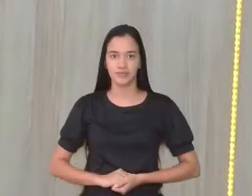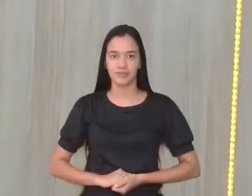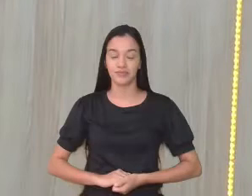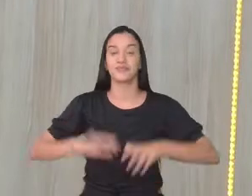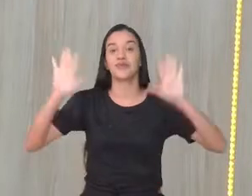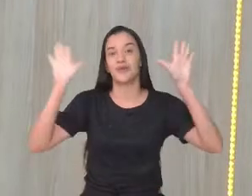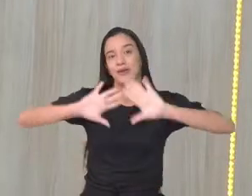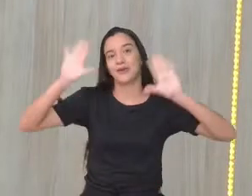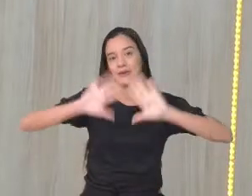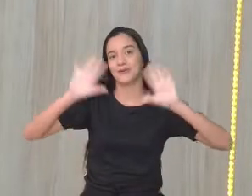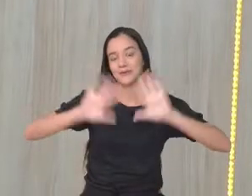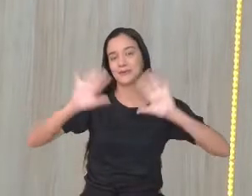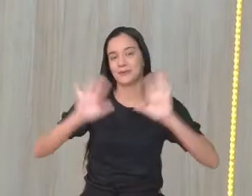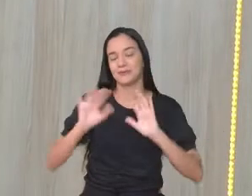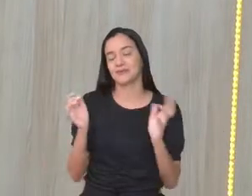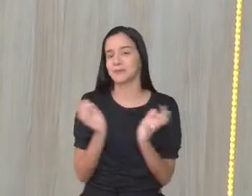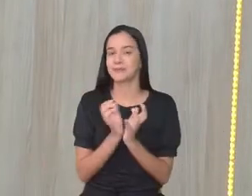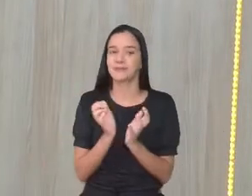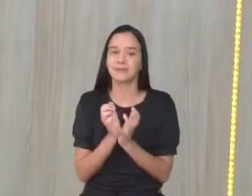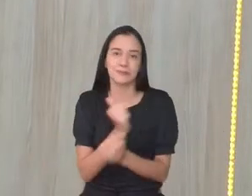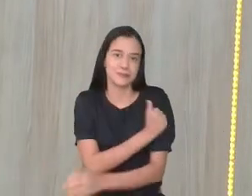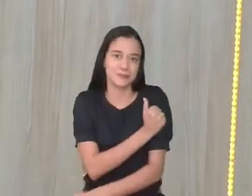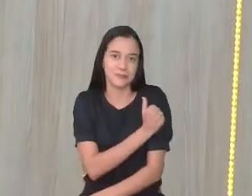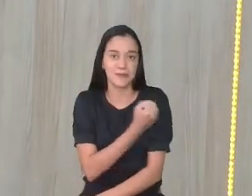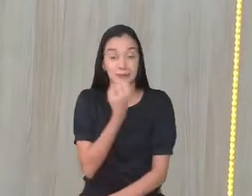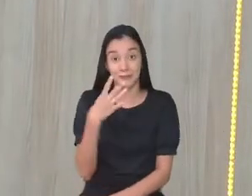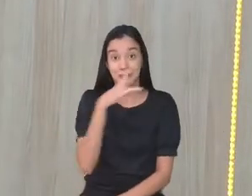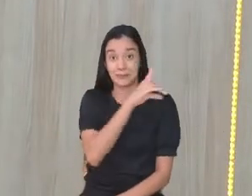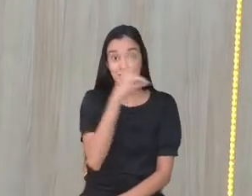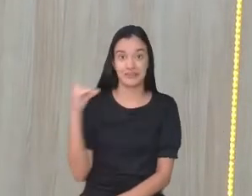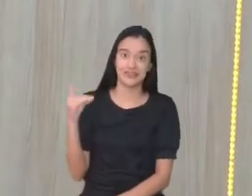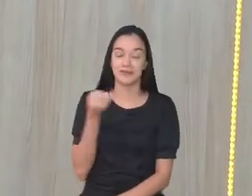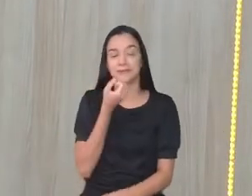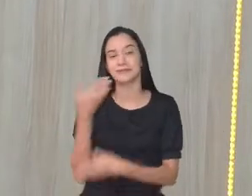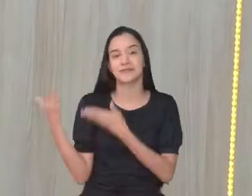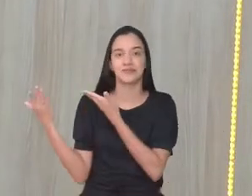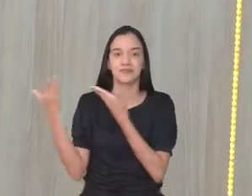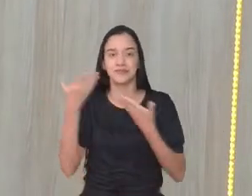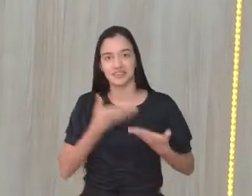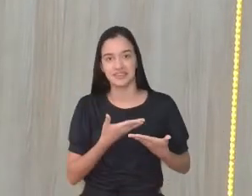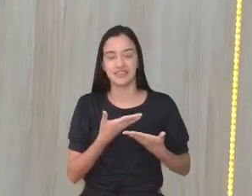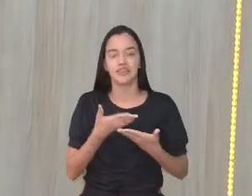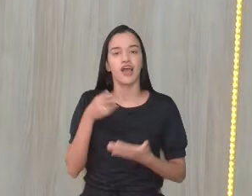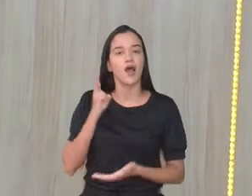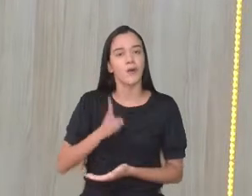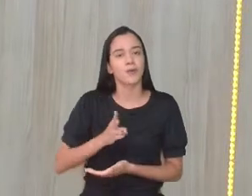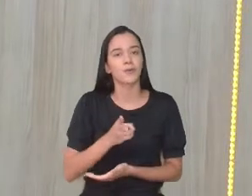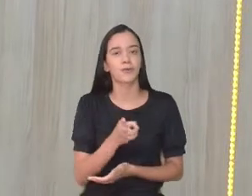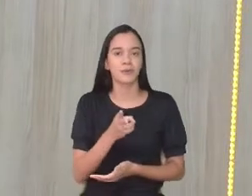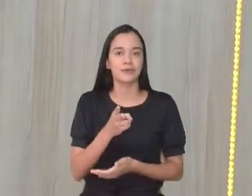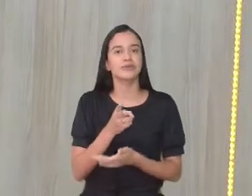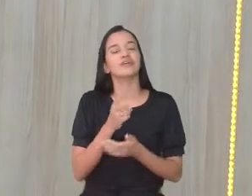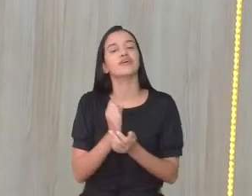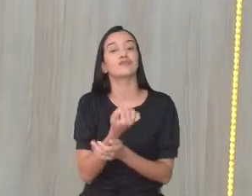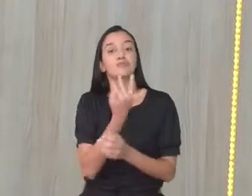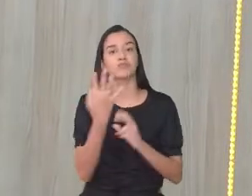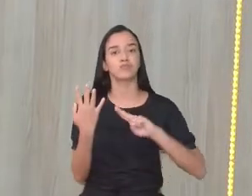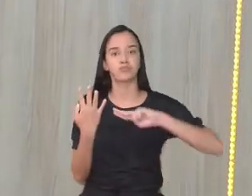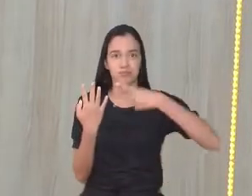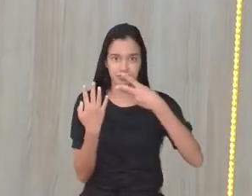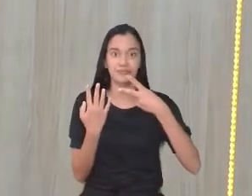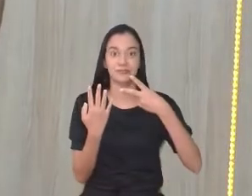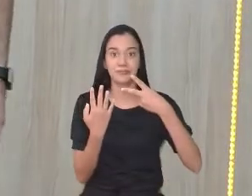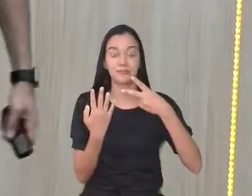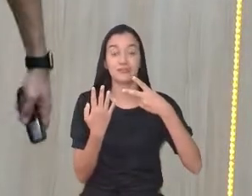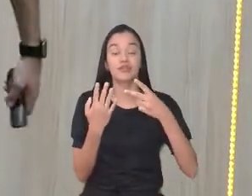Juju. Olá, turma. Muito bom dia. Seja bem-vindo à continuação aí da aula de